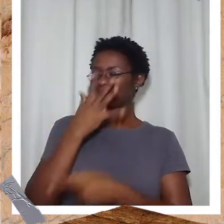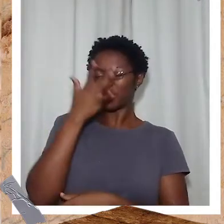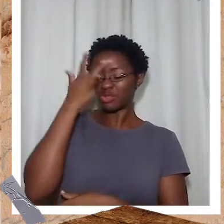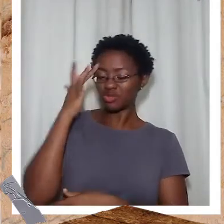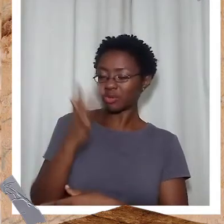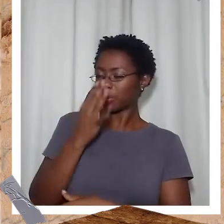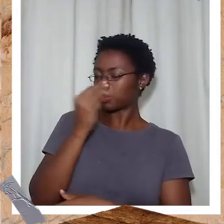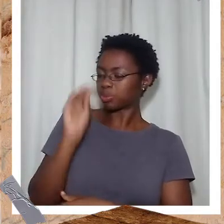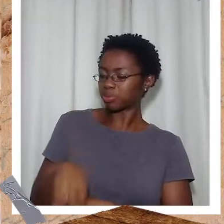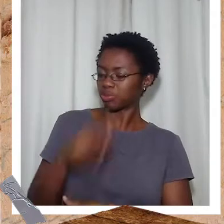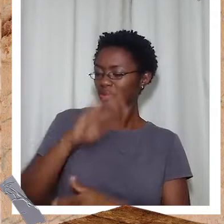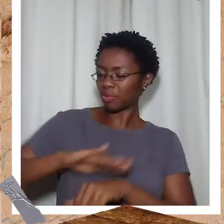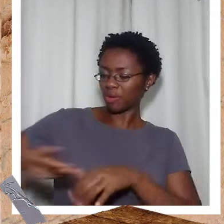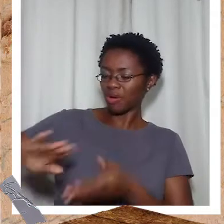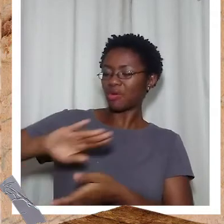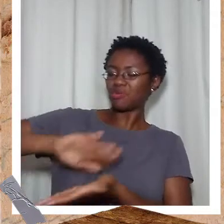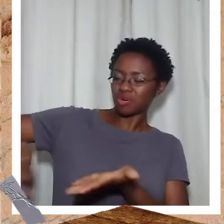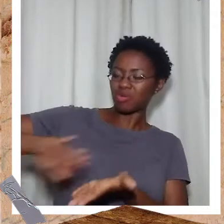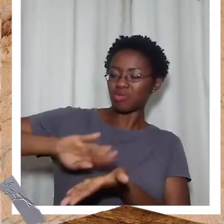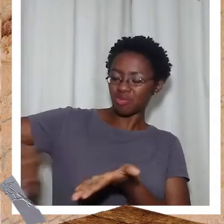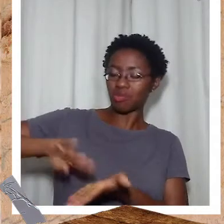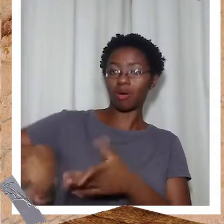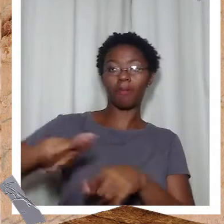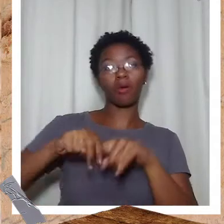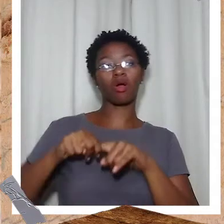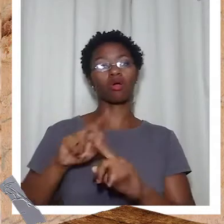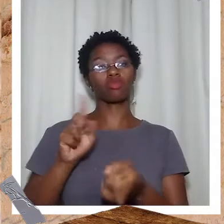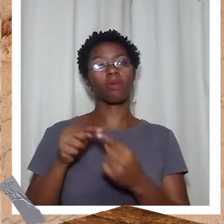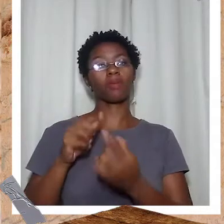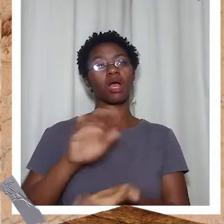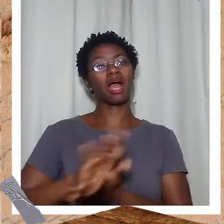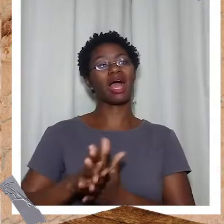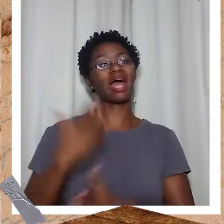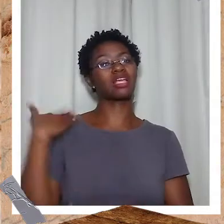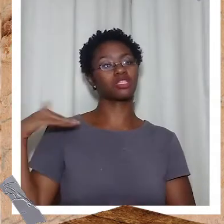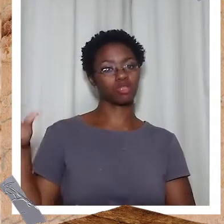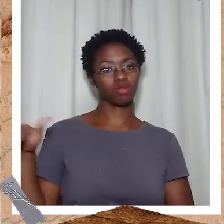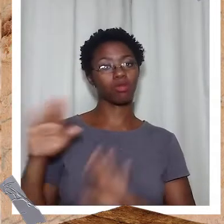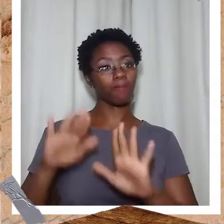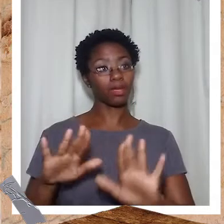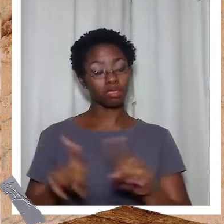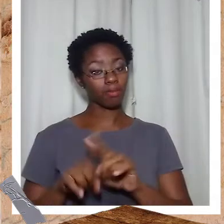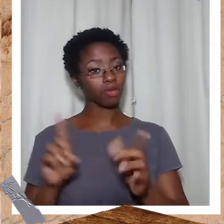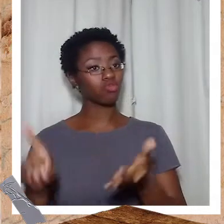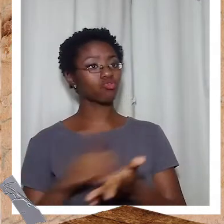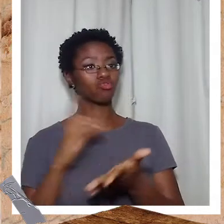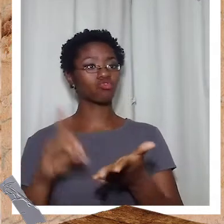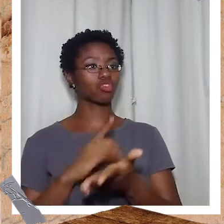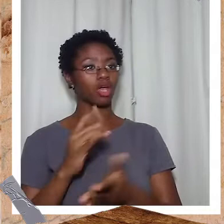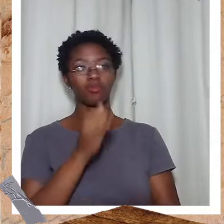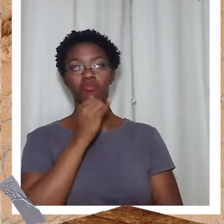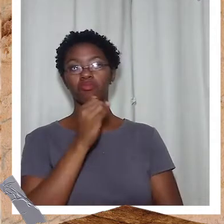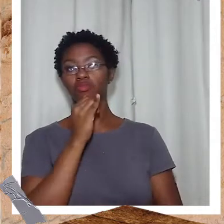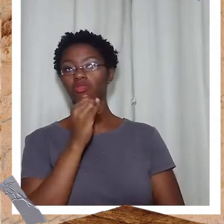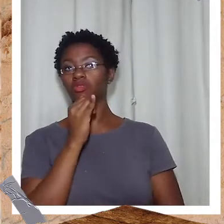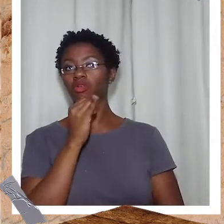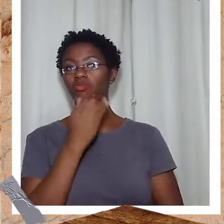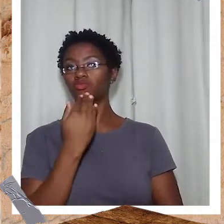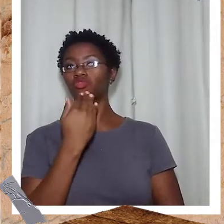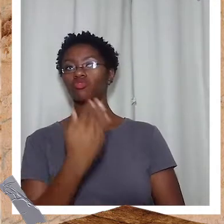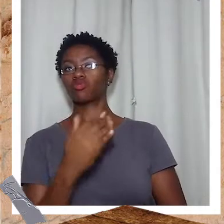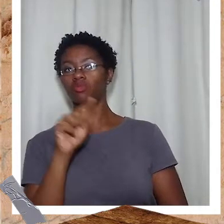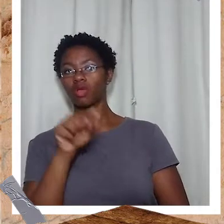pelo racismo. Mas é muito importante que a gente entenda que mesmo dentro do gênero diário, por exemplo, um gênero no qual